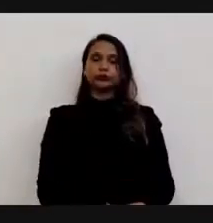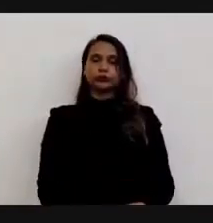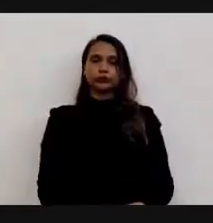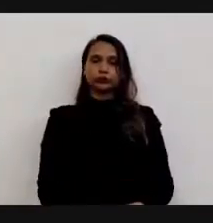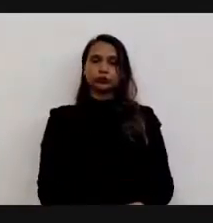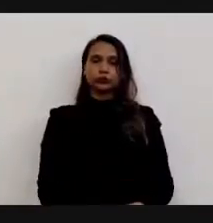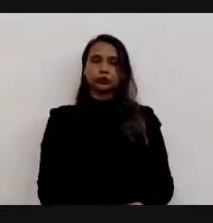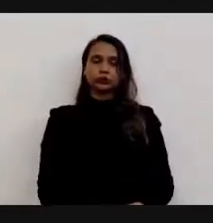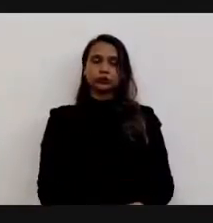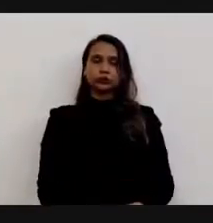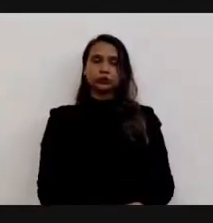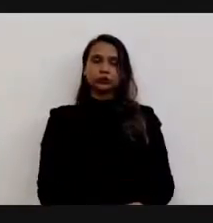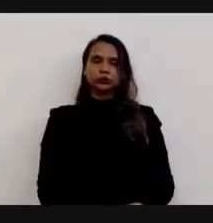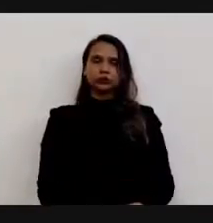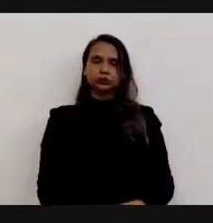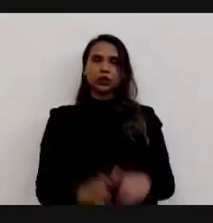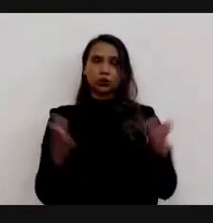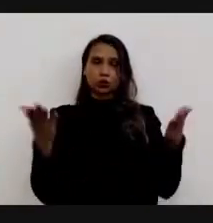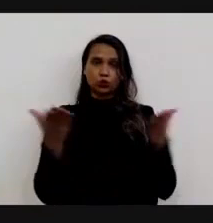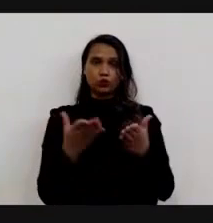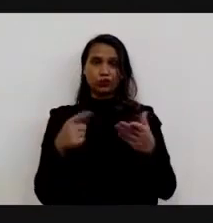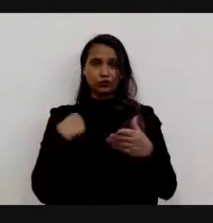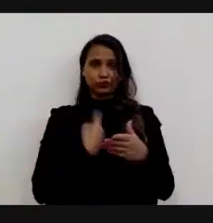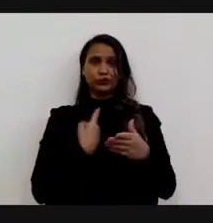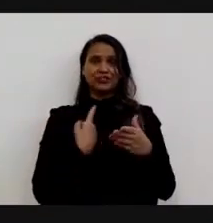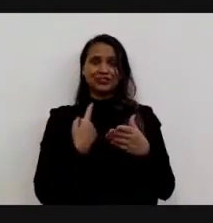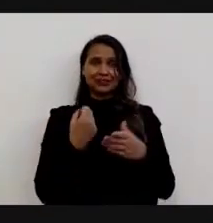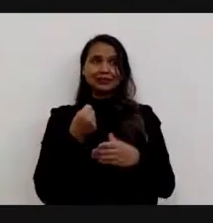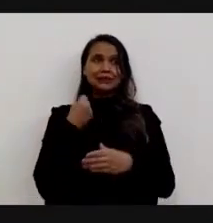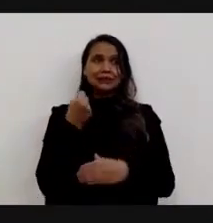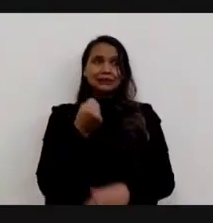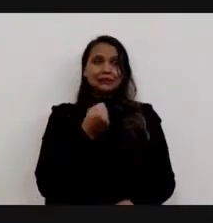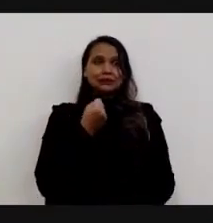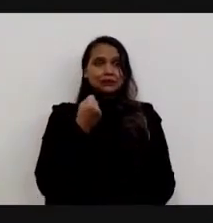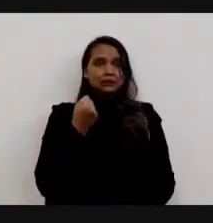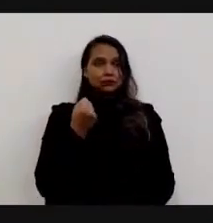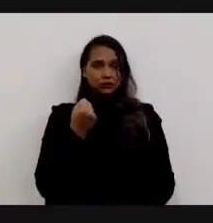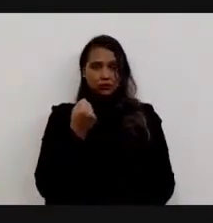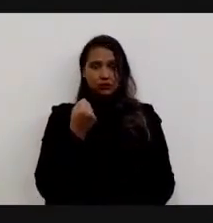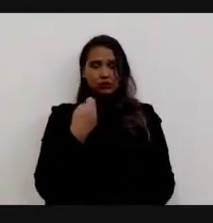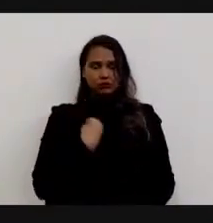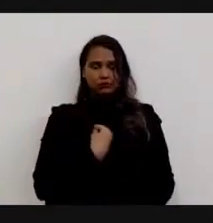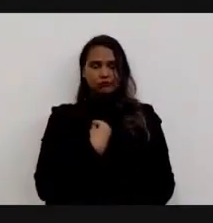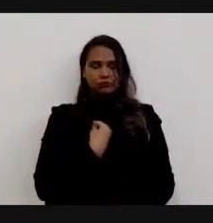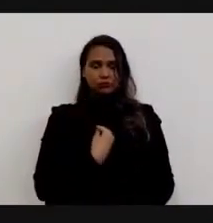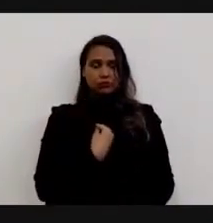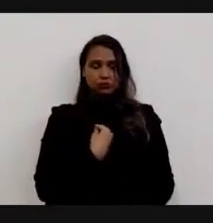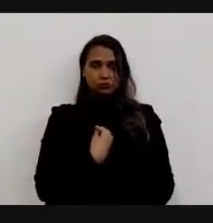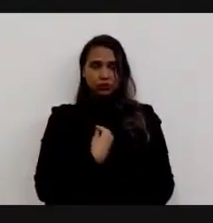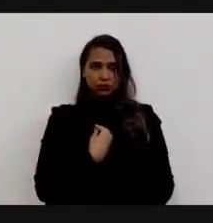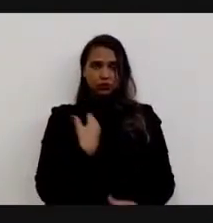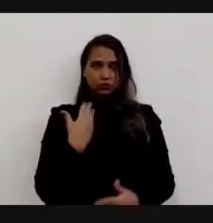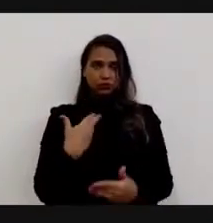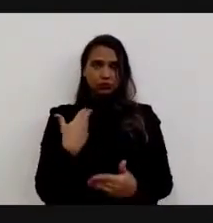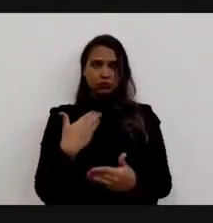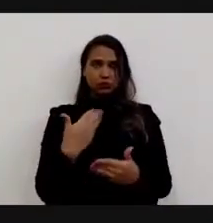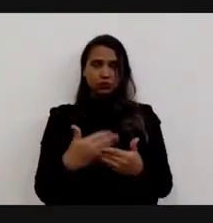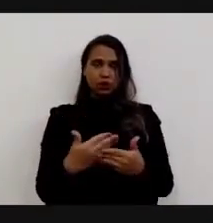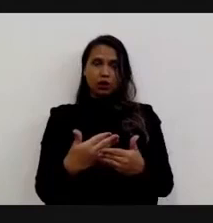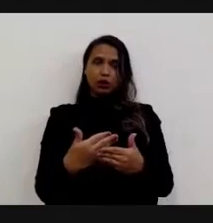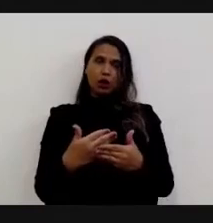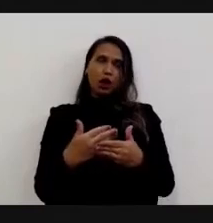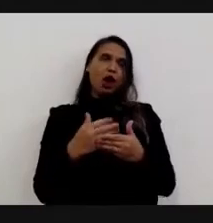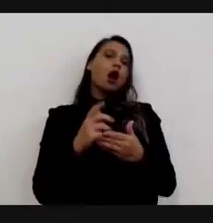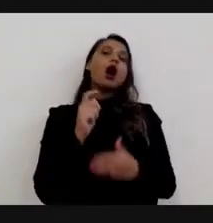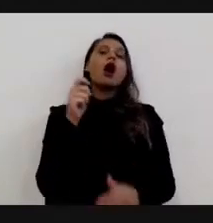e com o advento da crise que nós sofremos com o povo Yanomami, em Roraima, a Associação dos